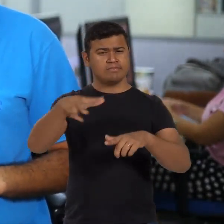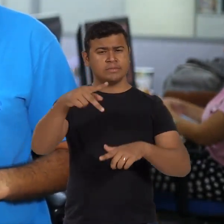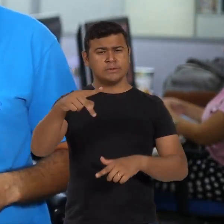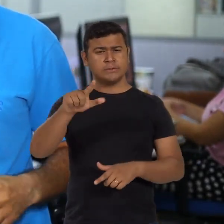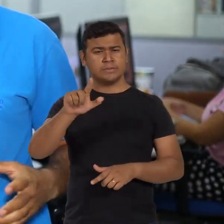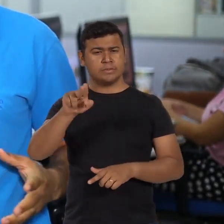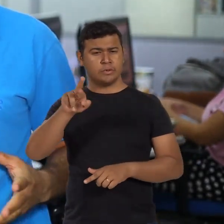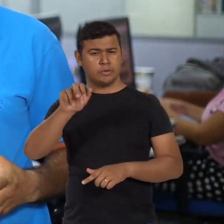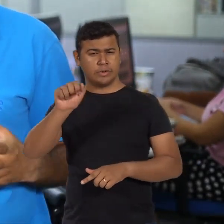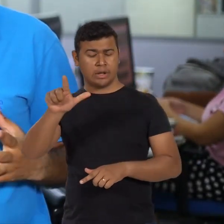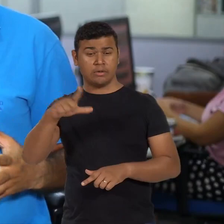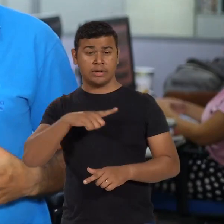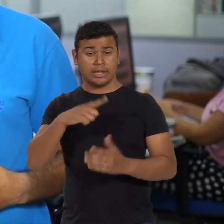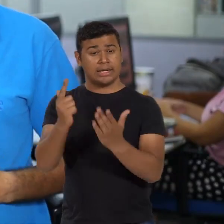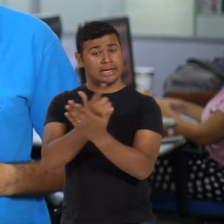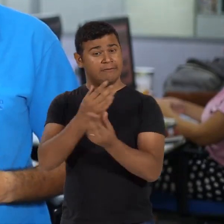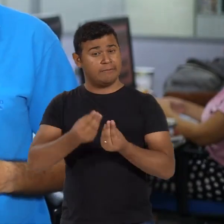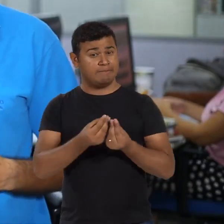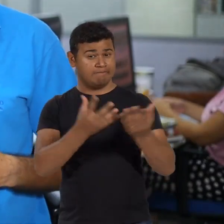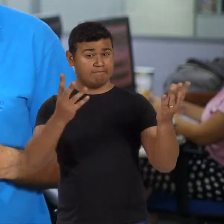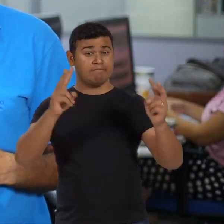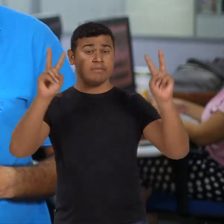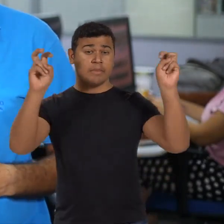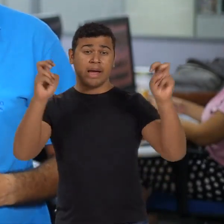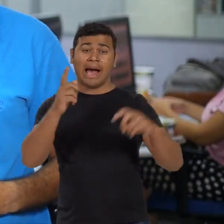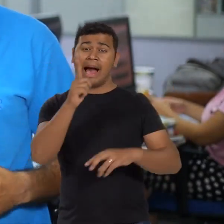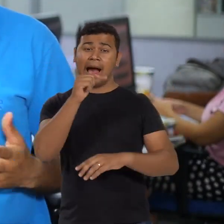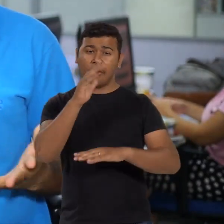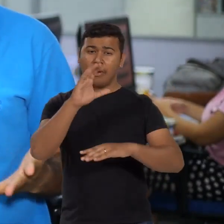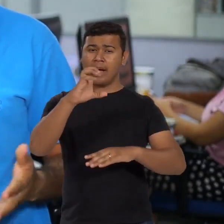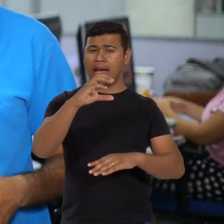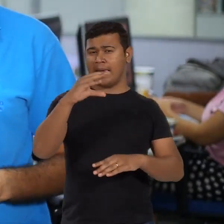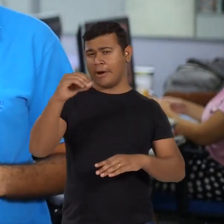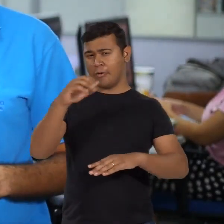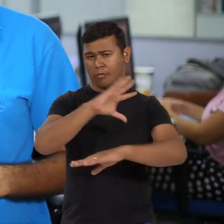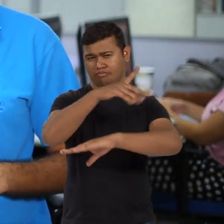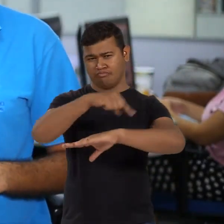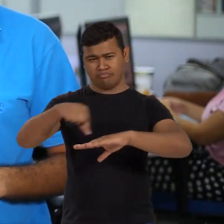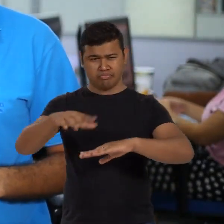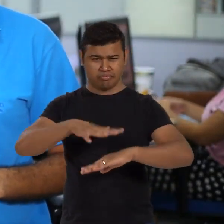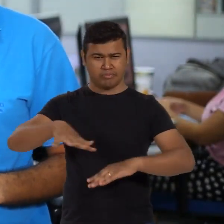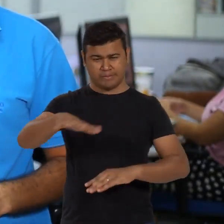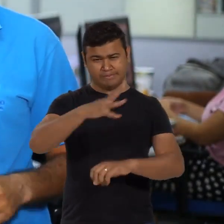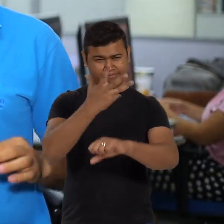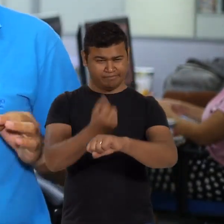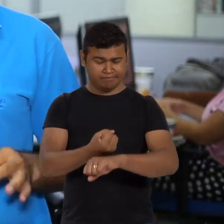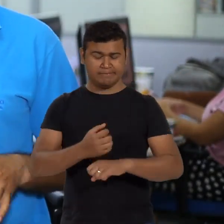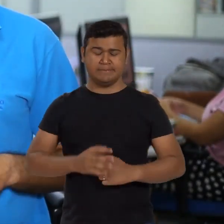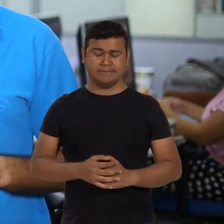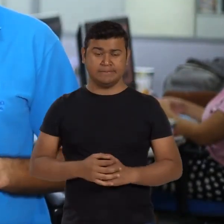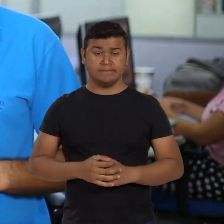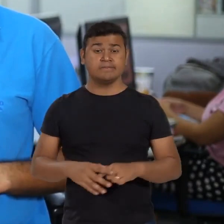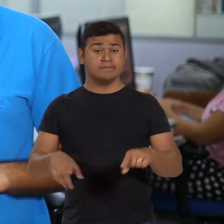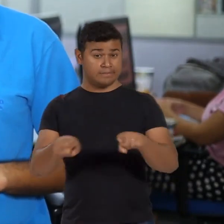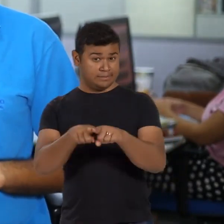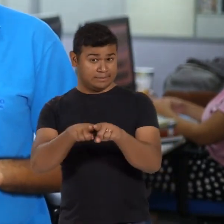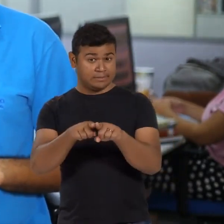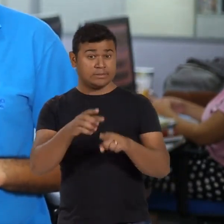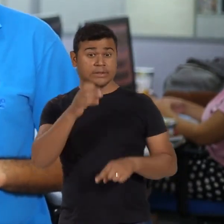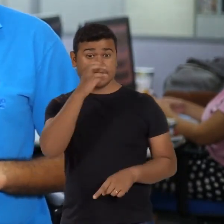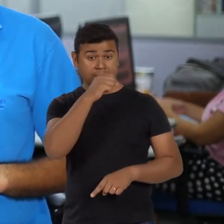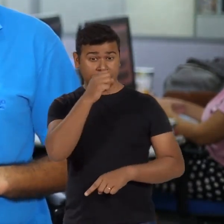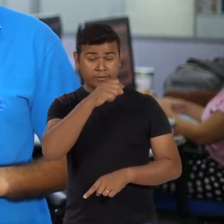univás em juazeiro o livro agroecologia do semi árido na ocasião também vai ter um debate também no sábado acontece